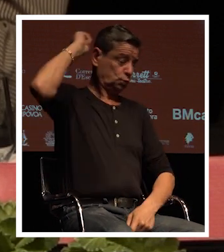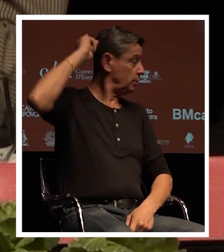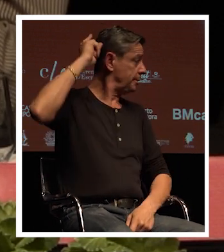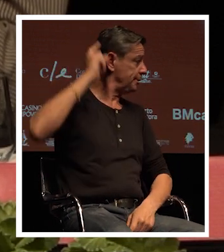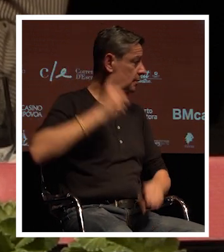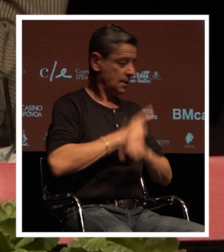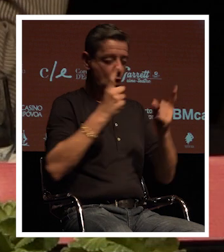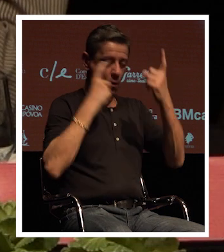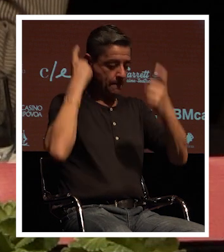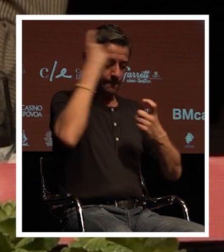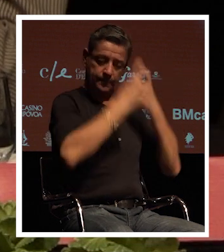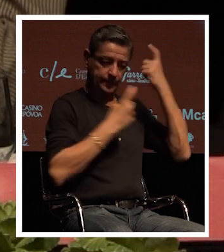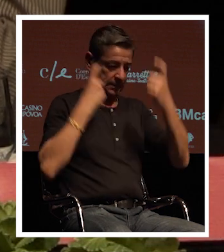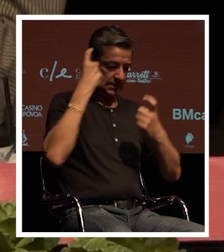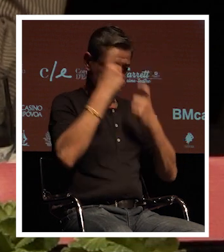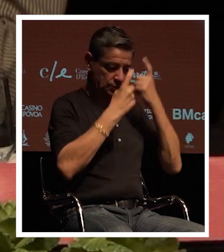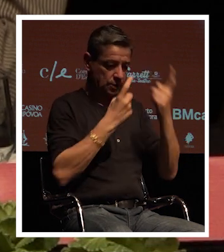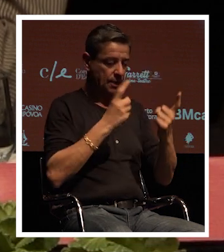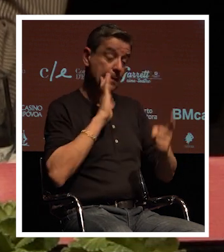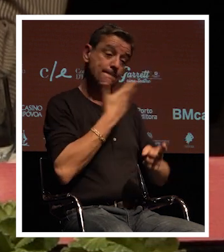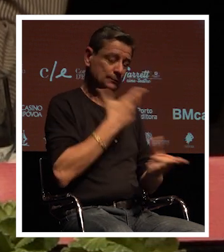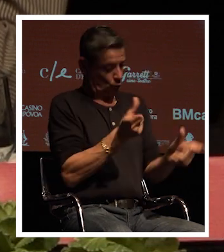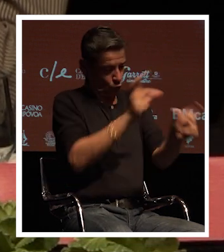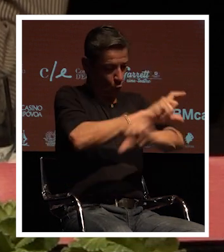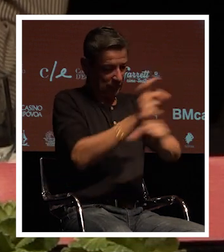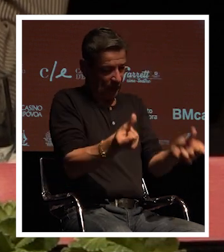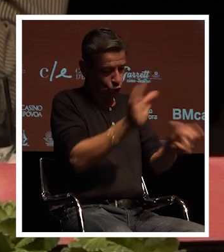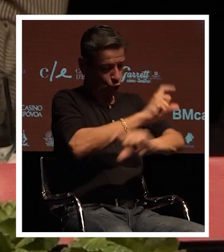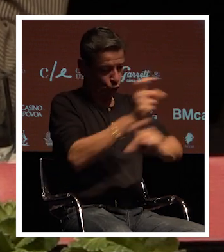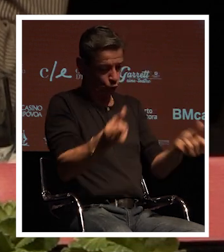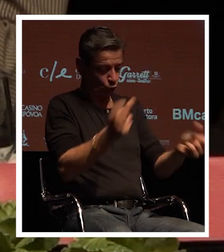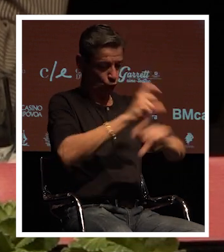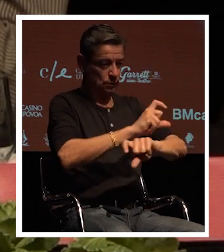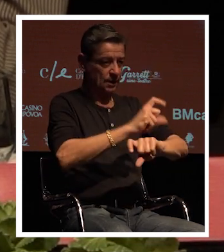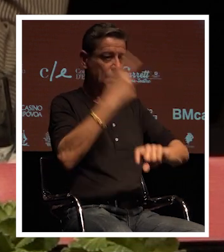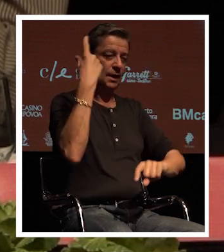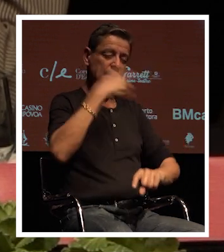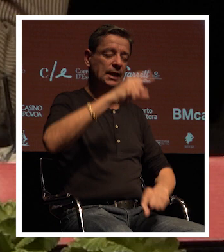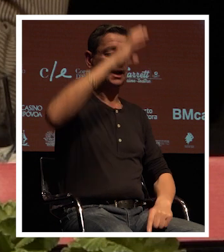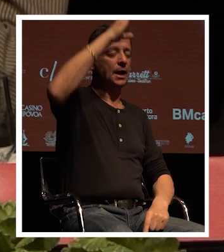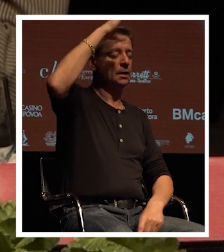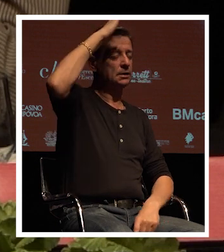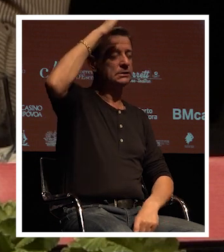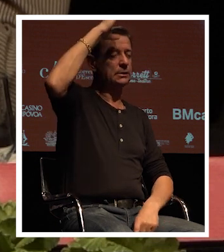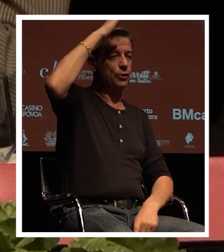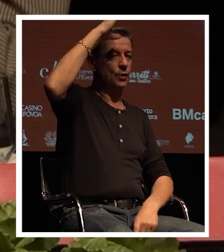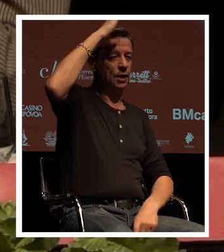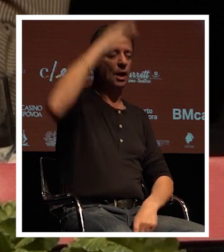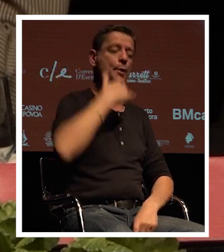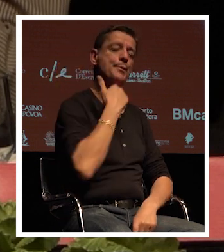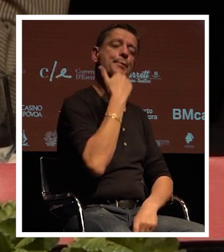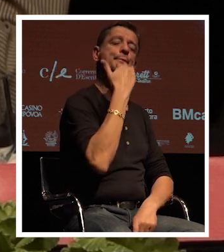portanto é um pensamento que segundo os contextos tem a sabedoria ou tem